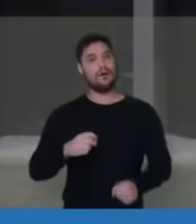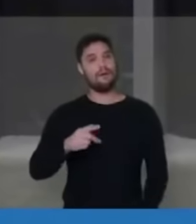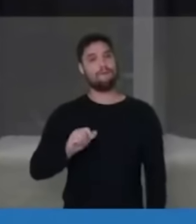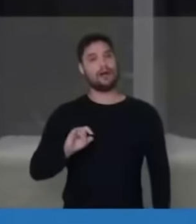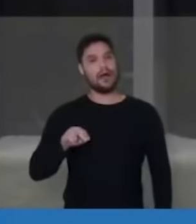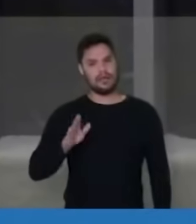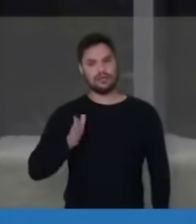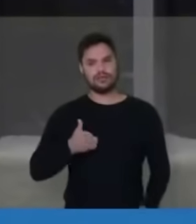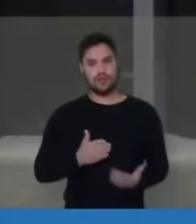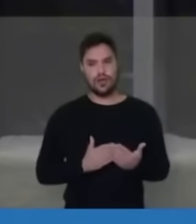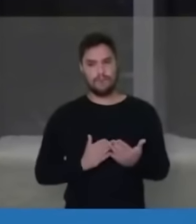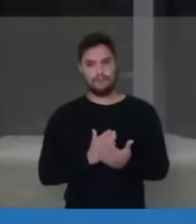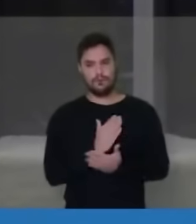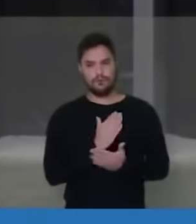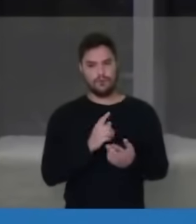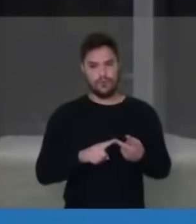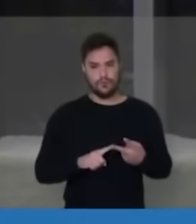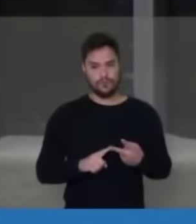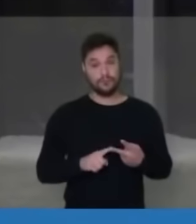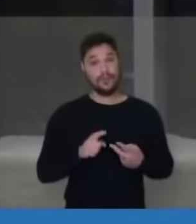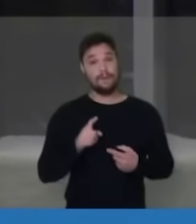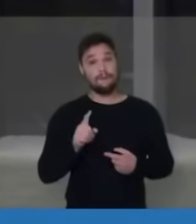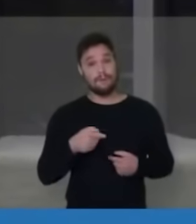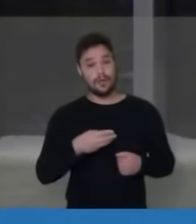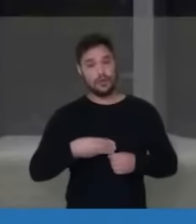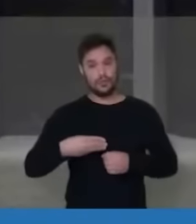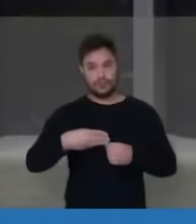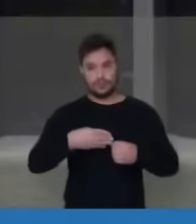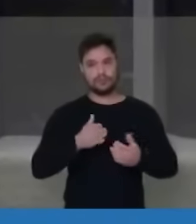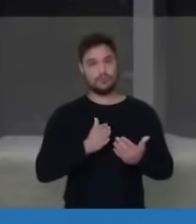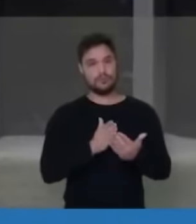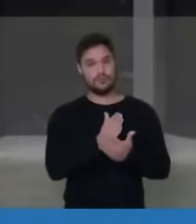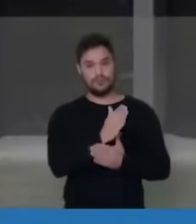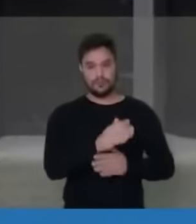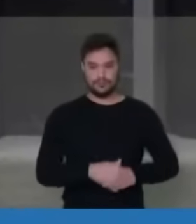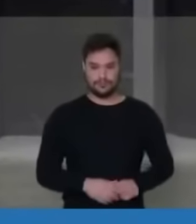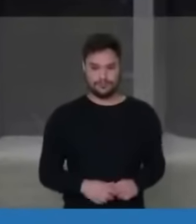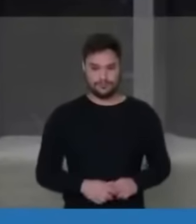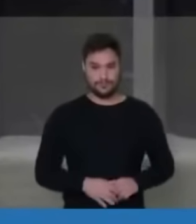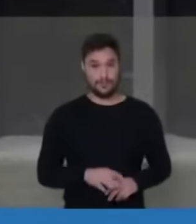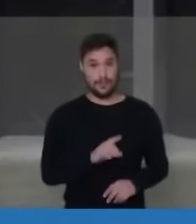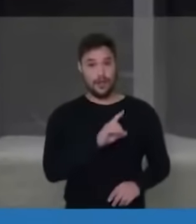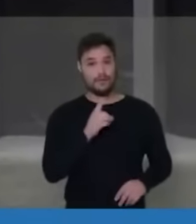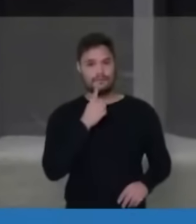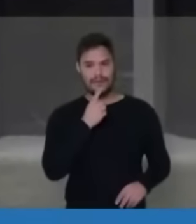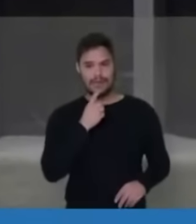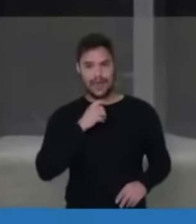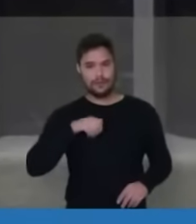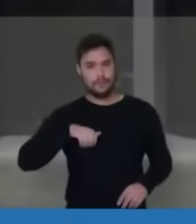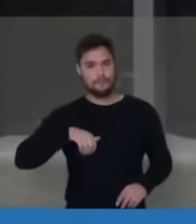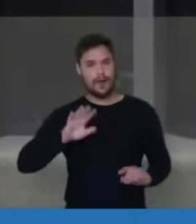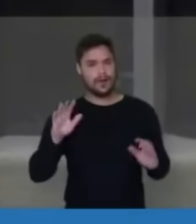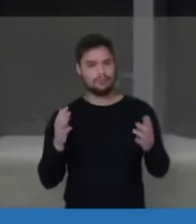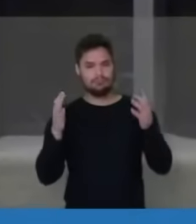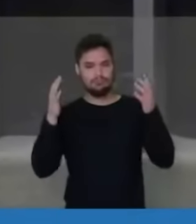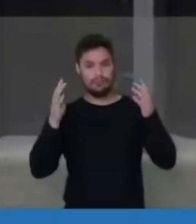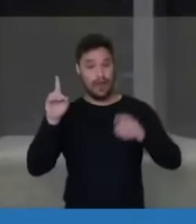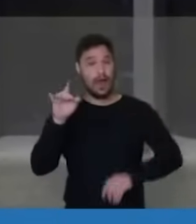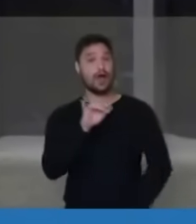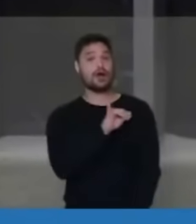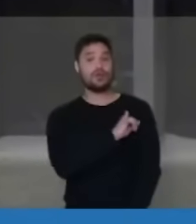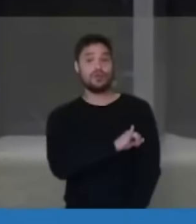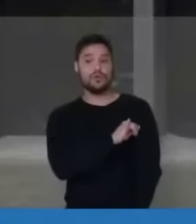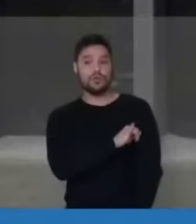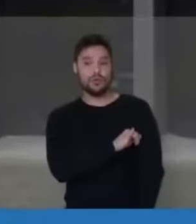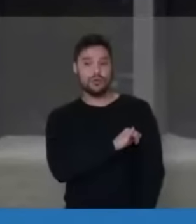já aprovou mais de 1000 municípios. E mais, o feriado mais celebrado e comemorado do Rio de Janeiro, sabe